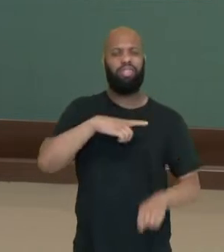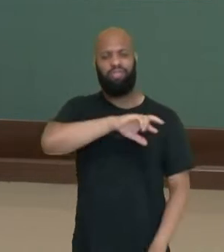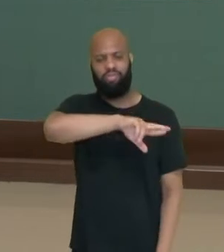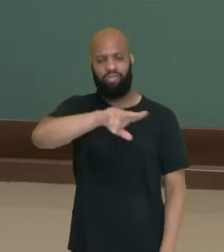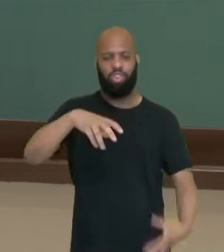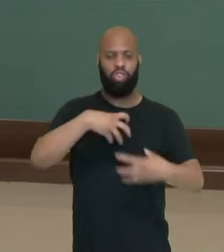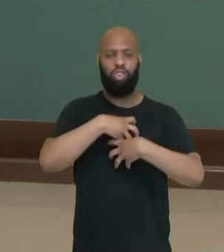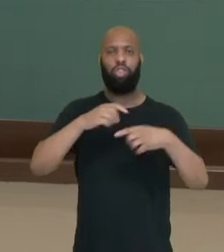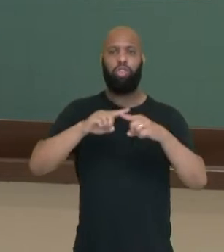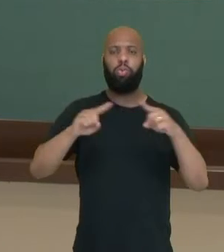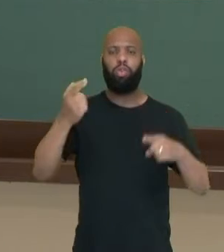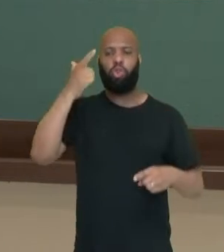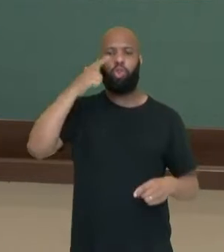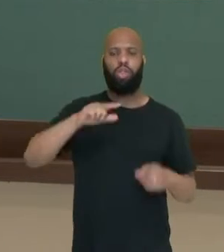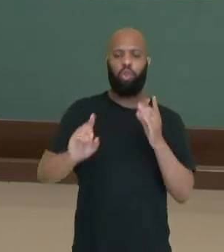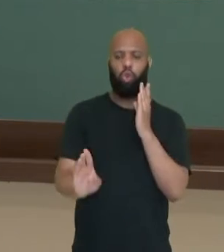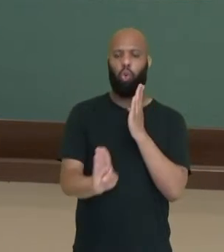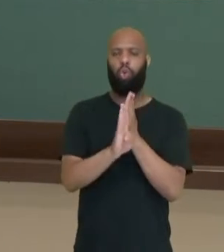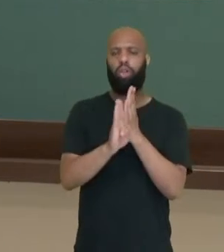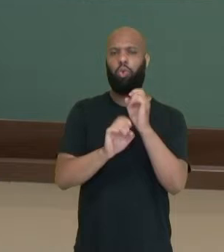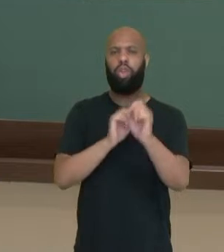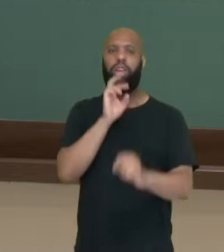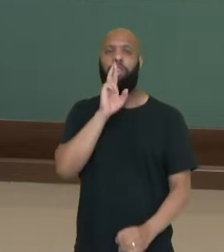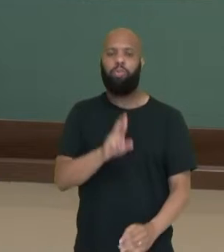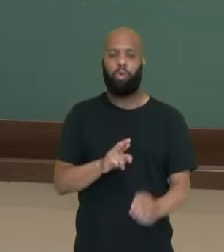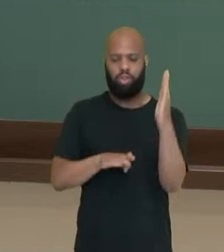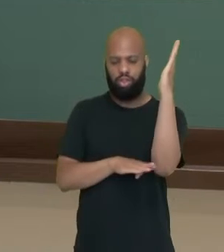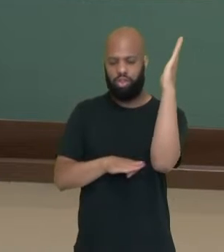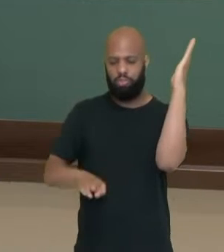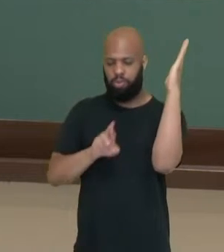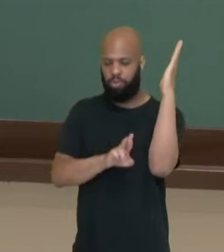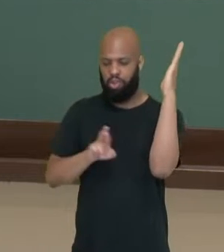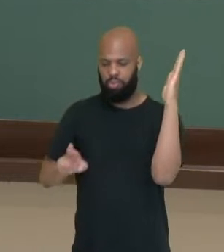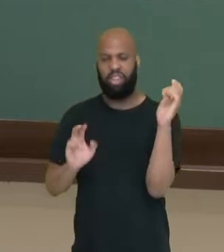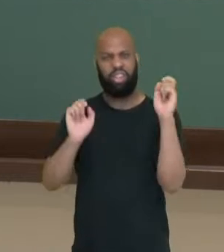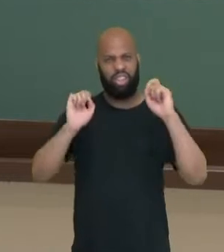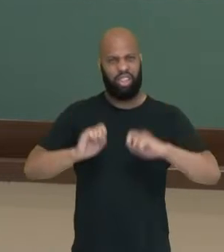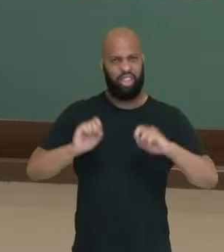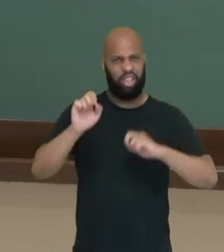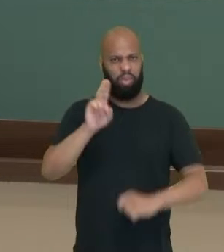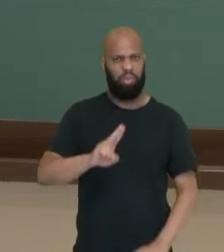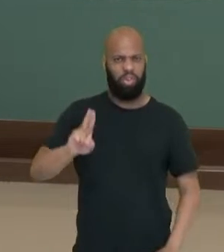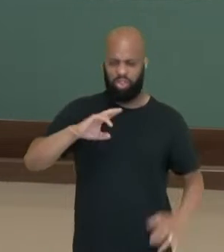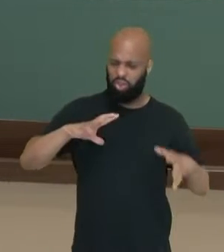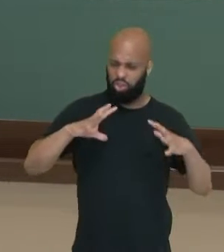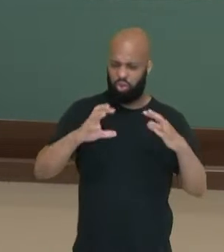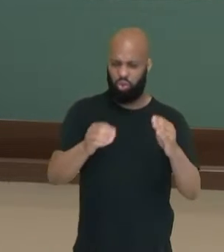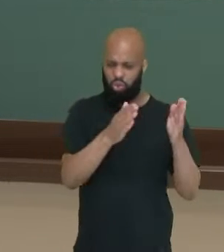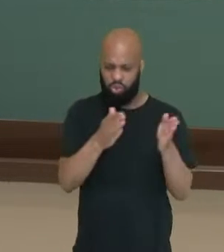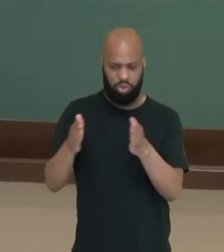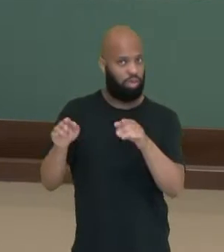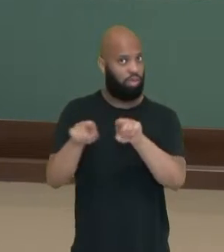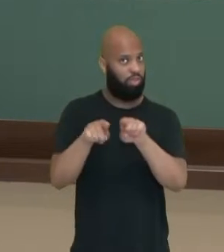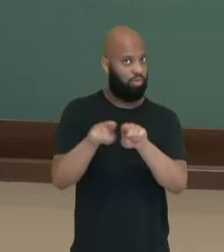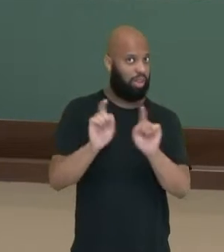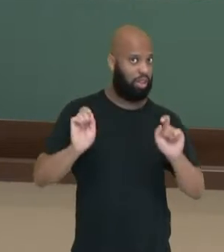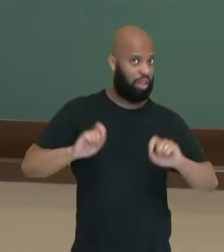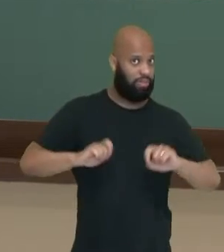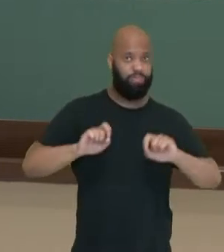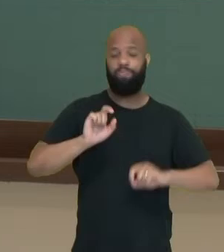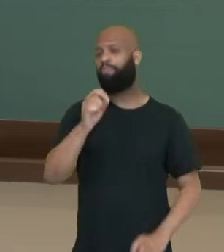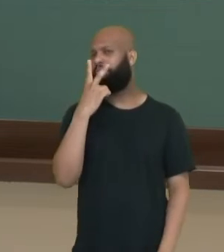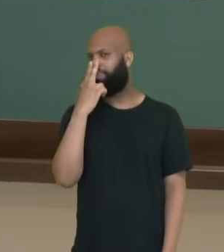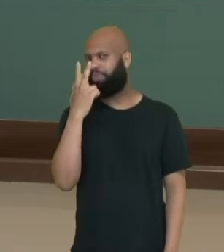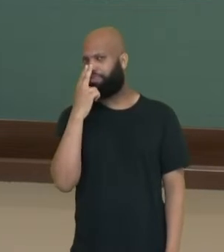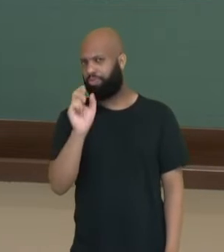para encontrar os zeros de uma função quadrática, será que nós podemos usar todos esses processos também? O que você